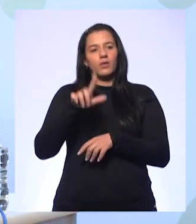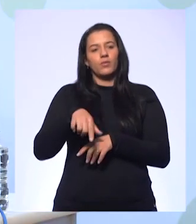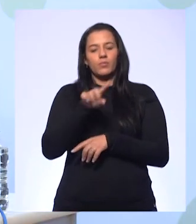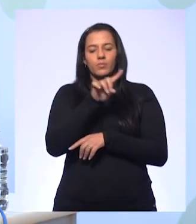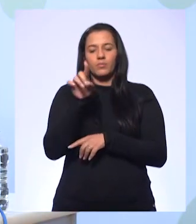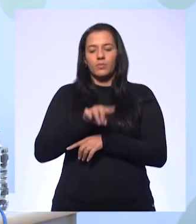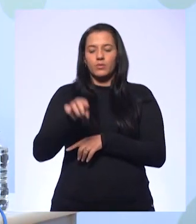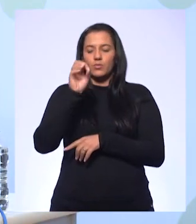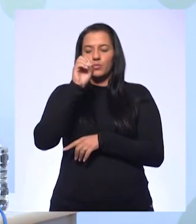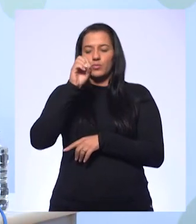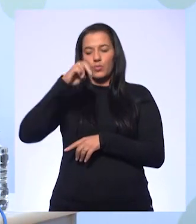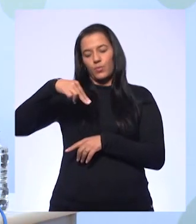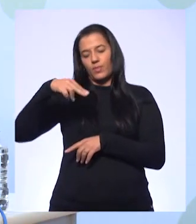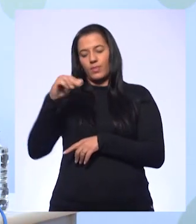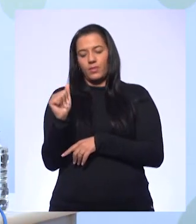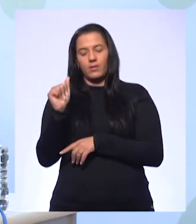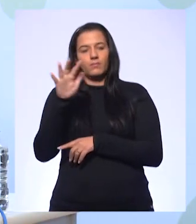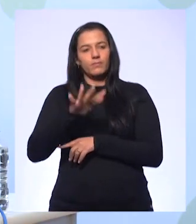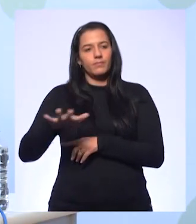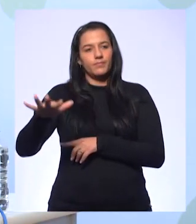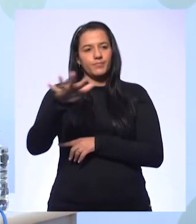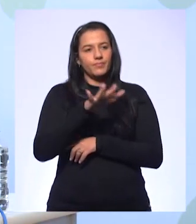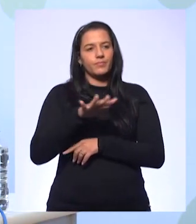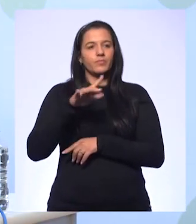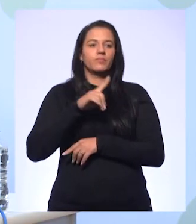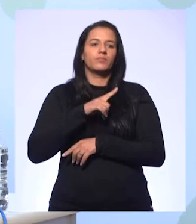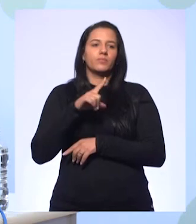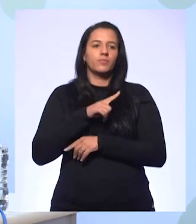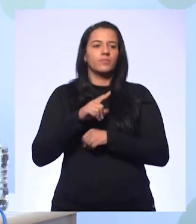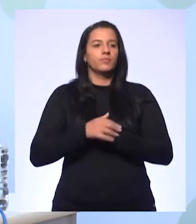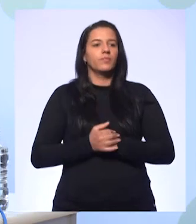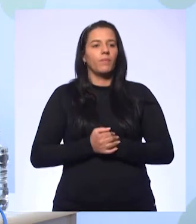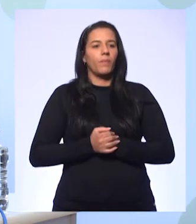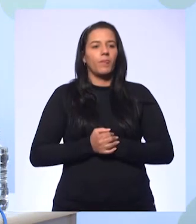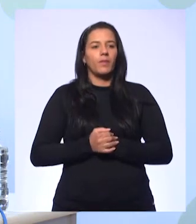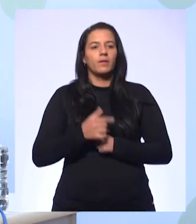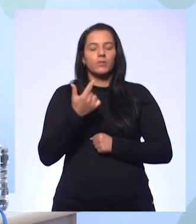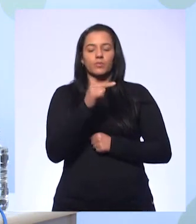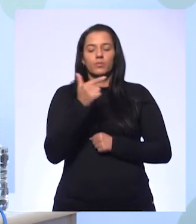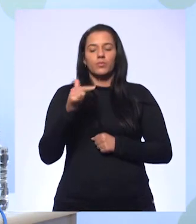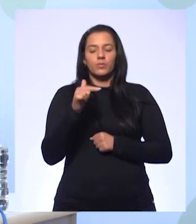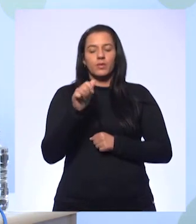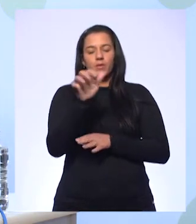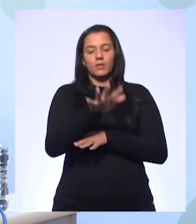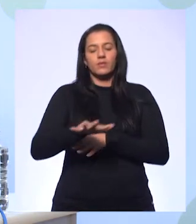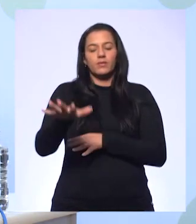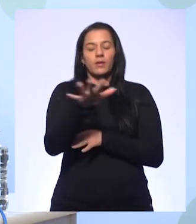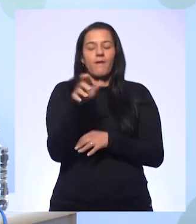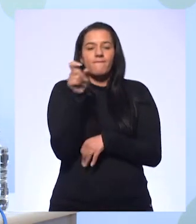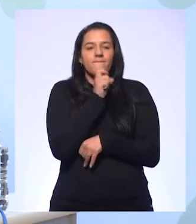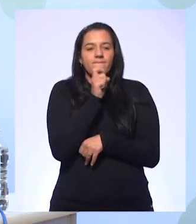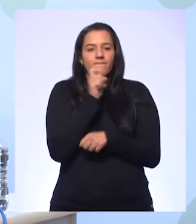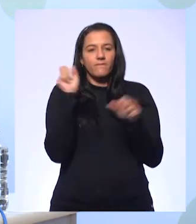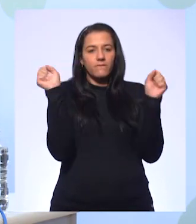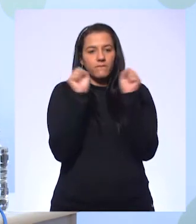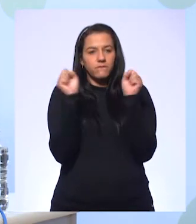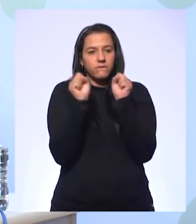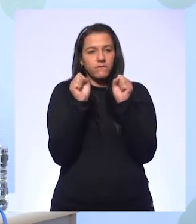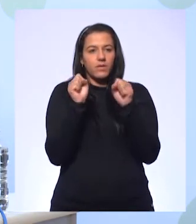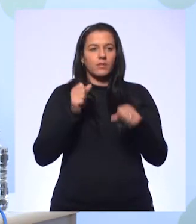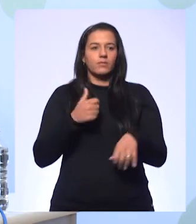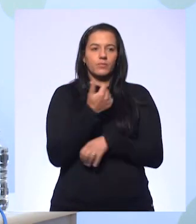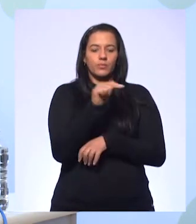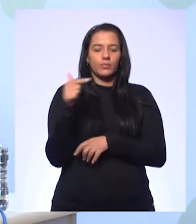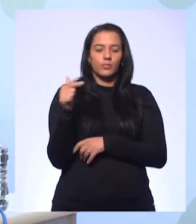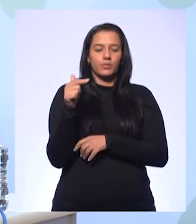basicamente a zona intertropical e a zona temperada, né? Porque não tem aí a questão das zonas polares, né? Passando aí